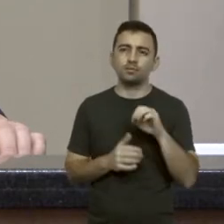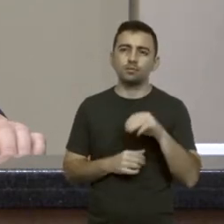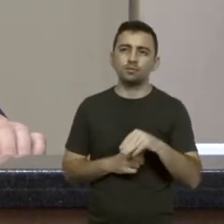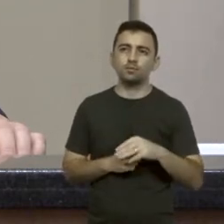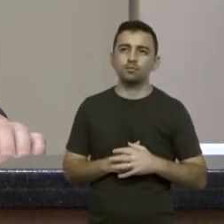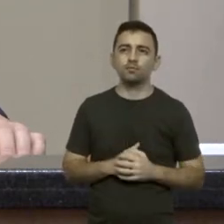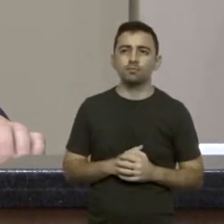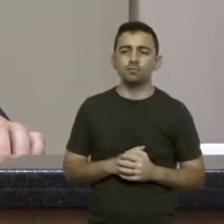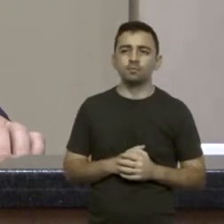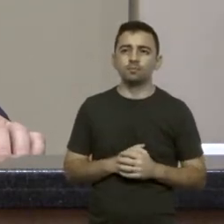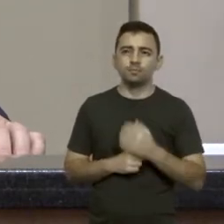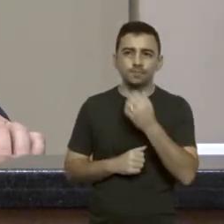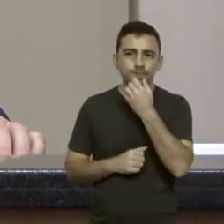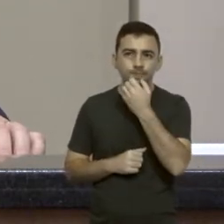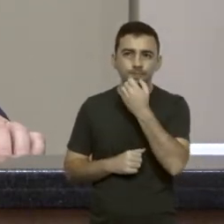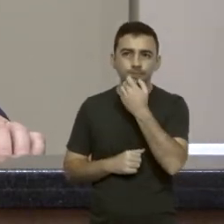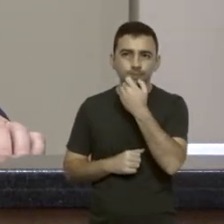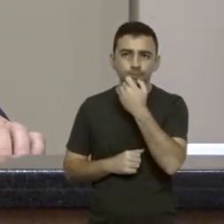minutos.